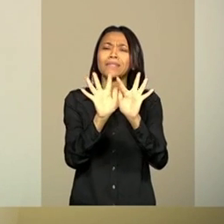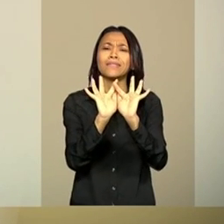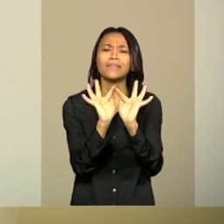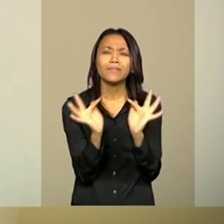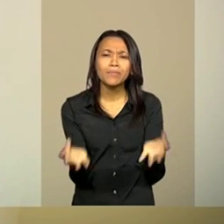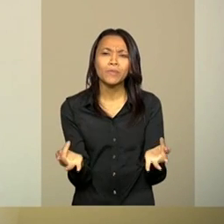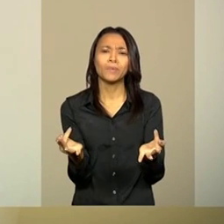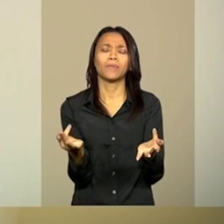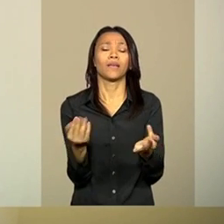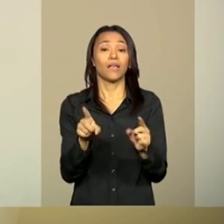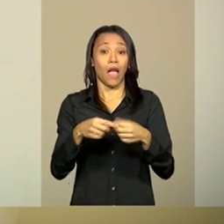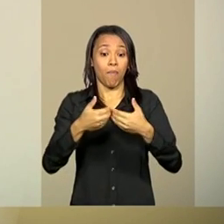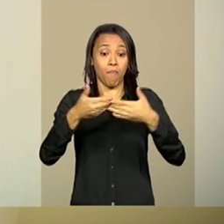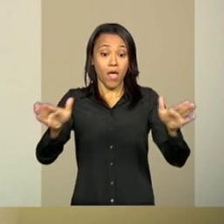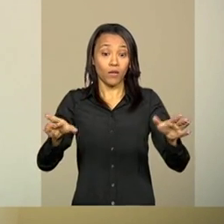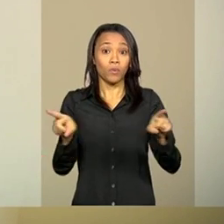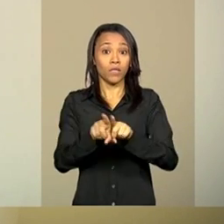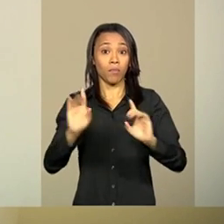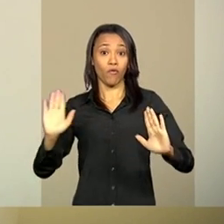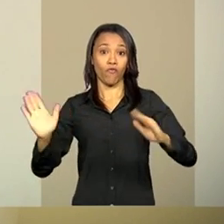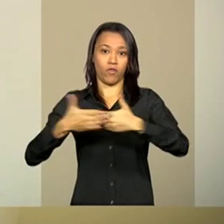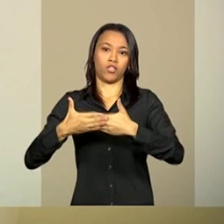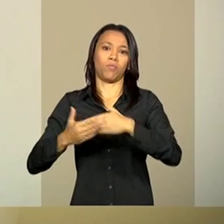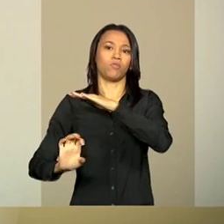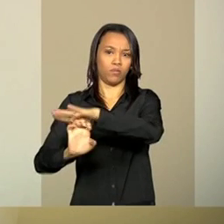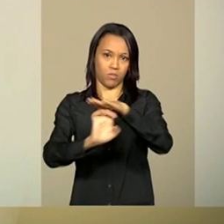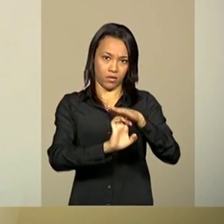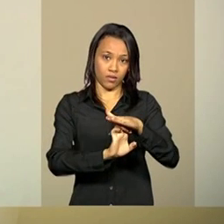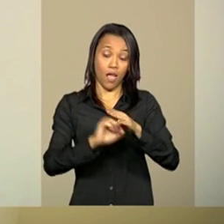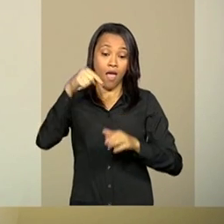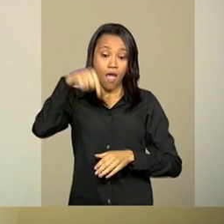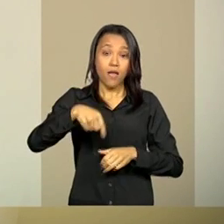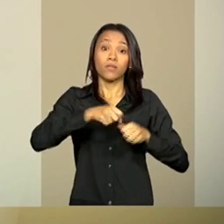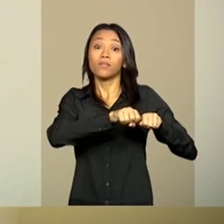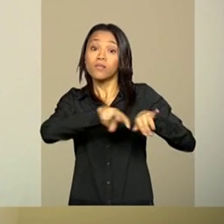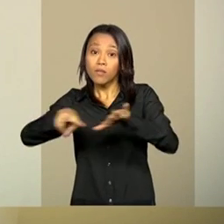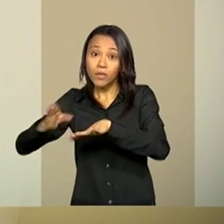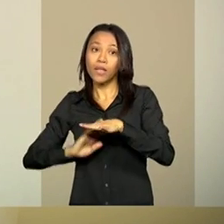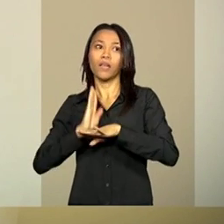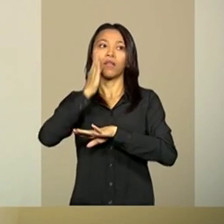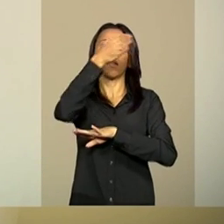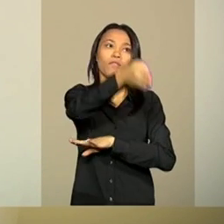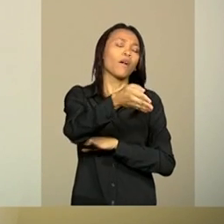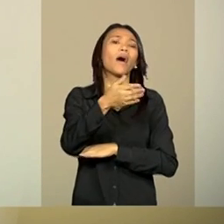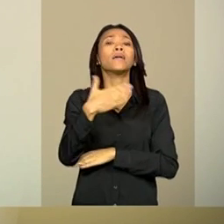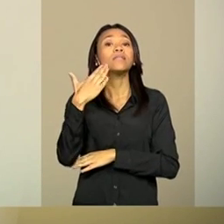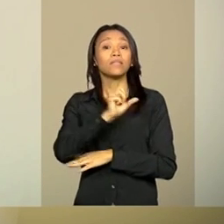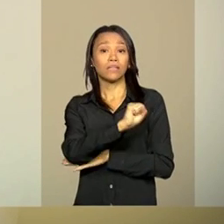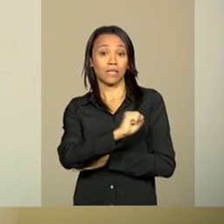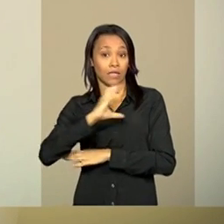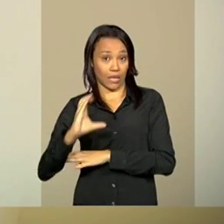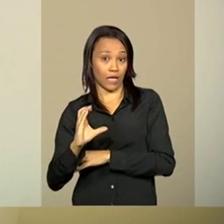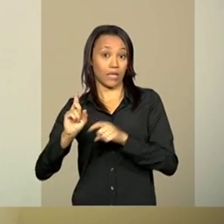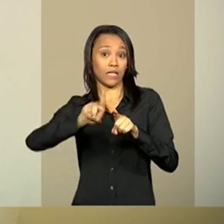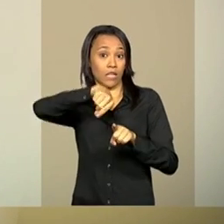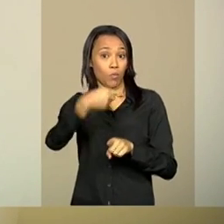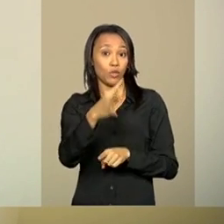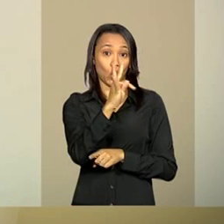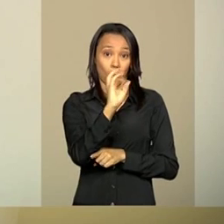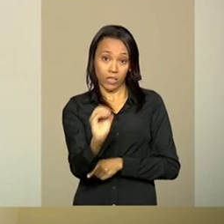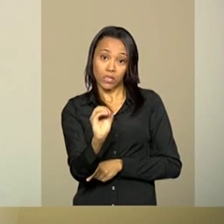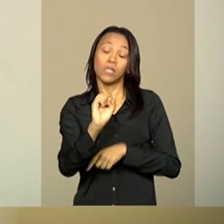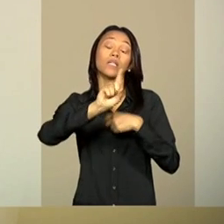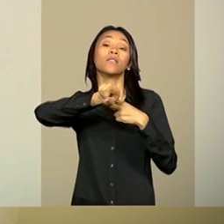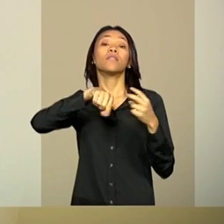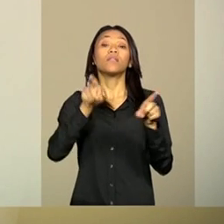eo encerramento de empresas essa semana ele vai estar em santa catarina e tocantins até o final de maio